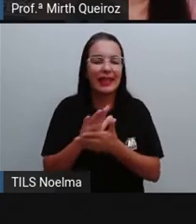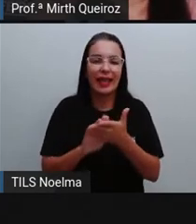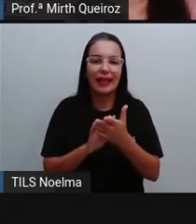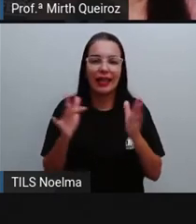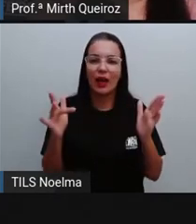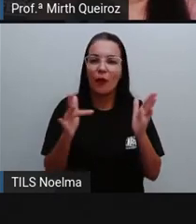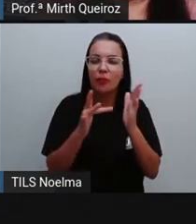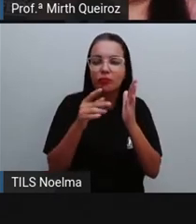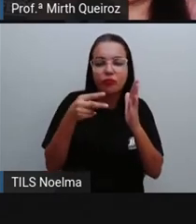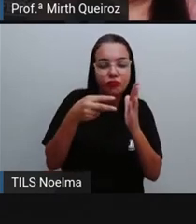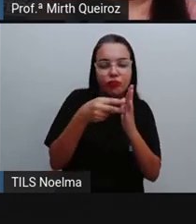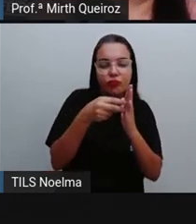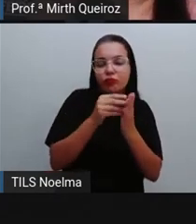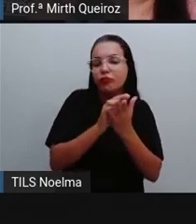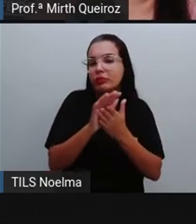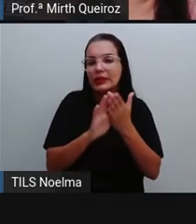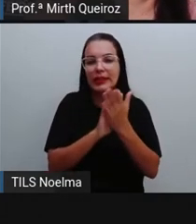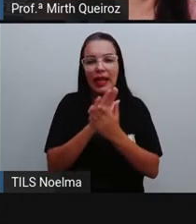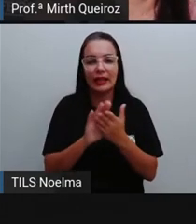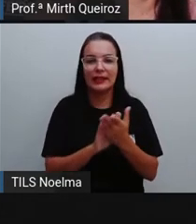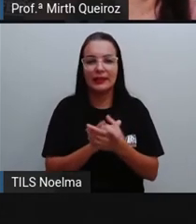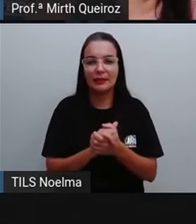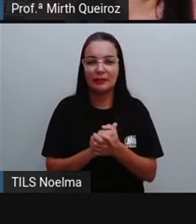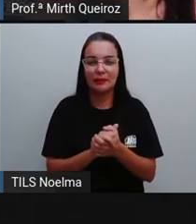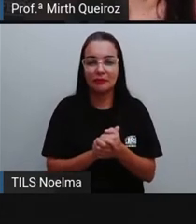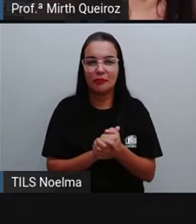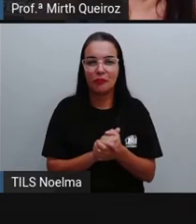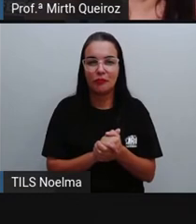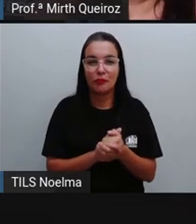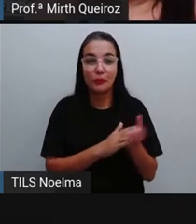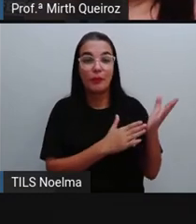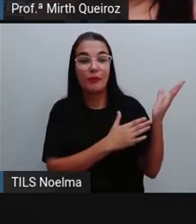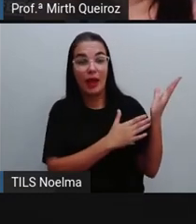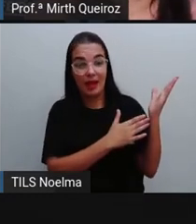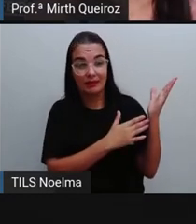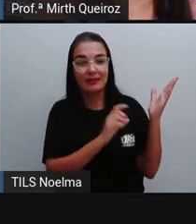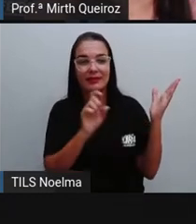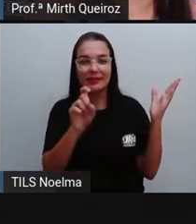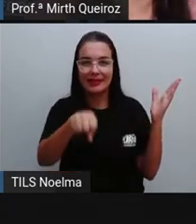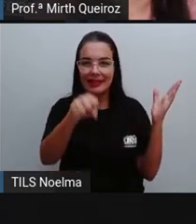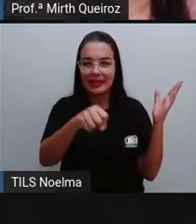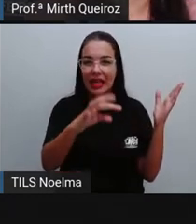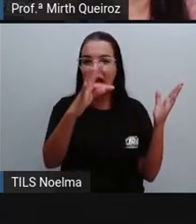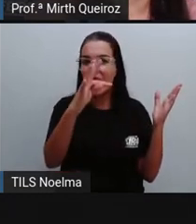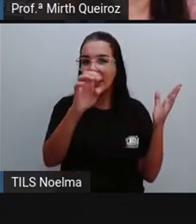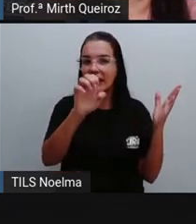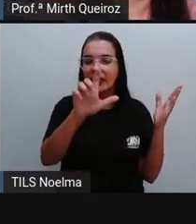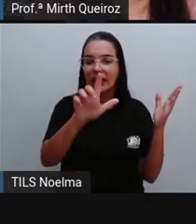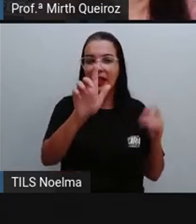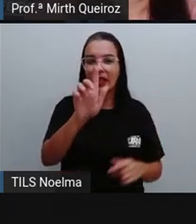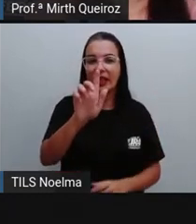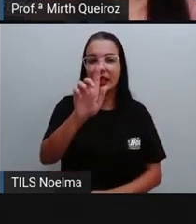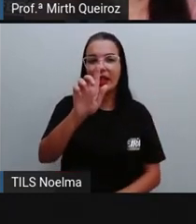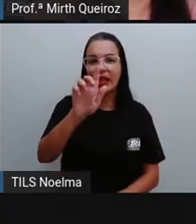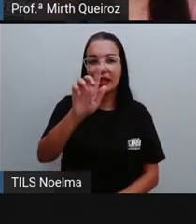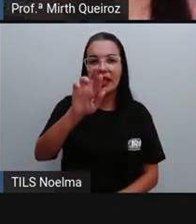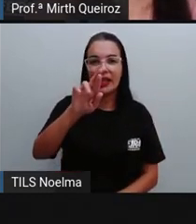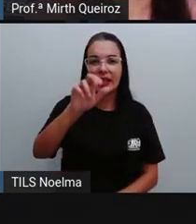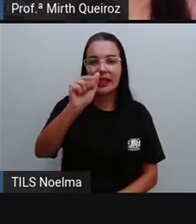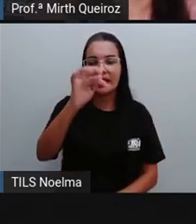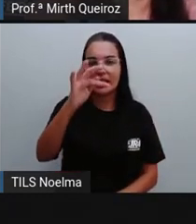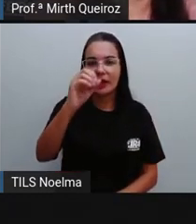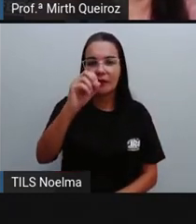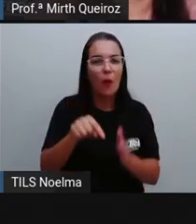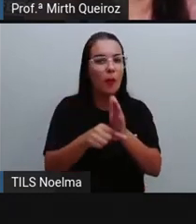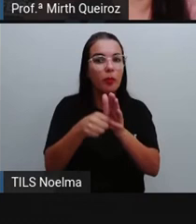conectar algo ao aparelho de som. O telégrafo, que foi o primeiro aparelho tecnológico